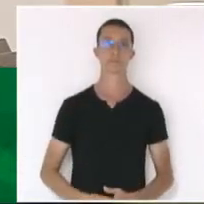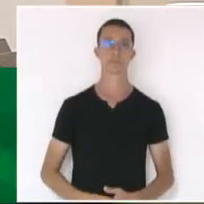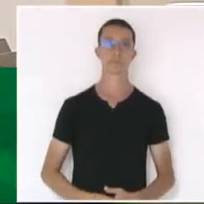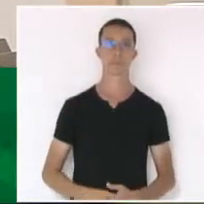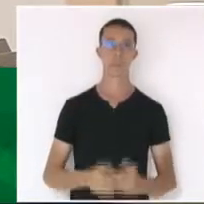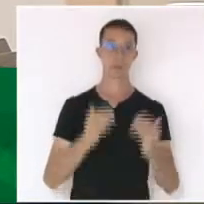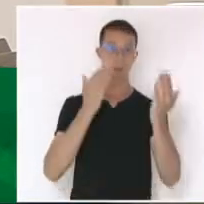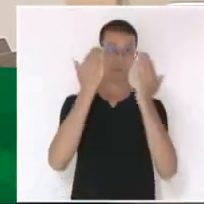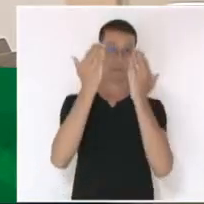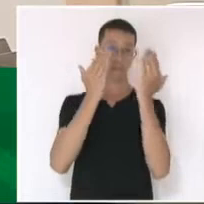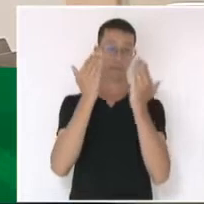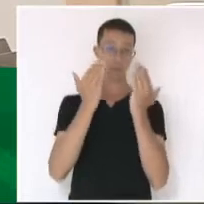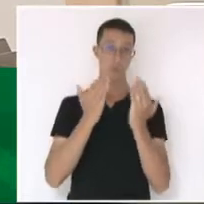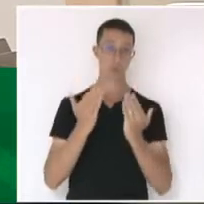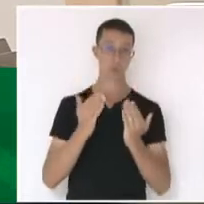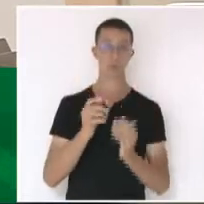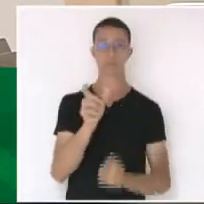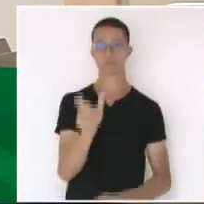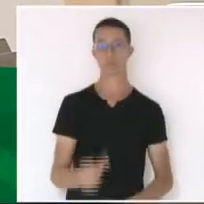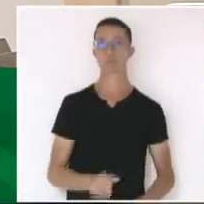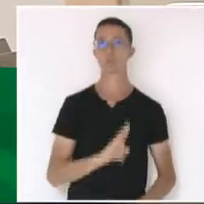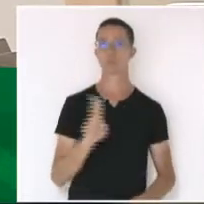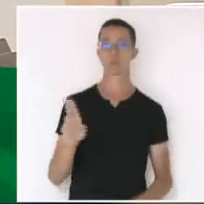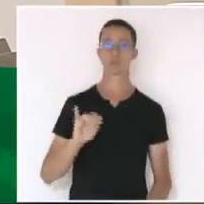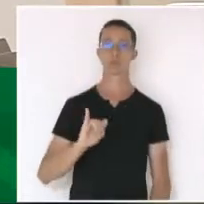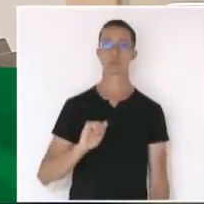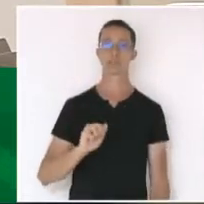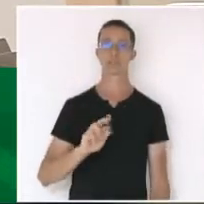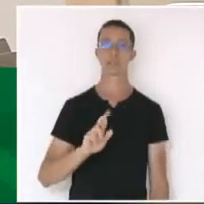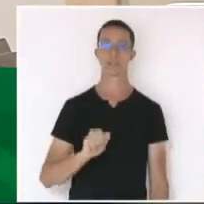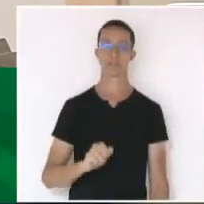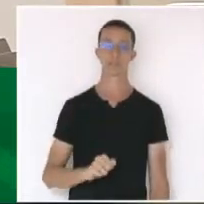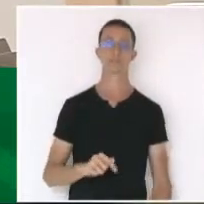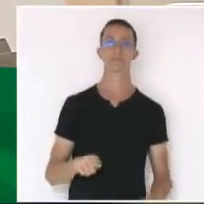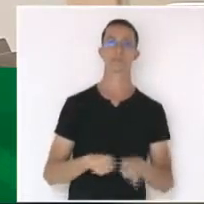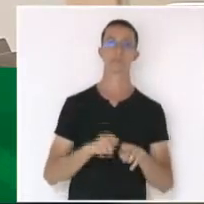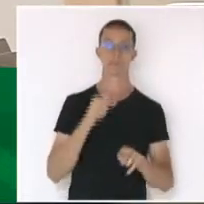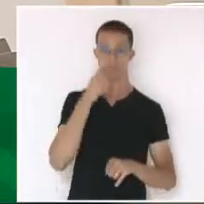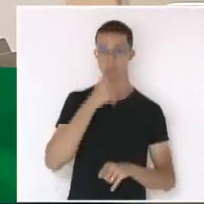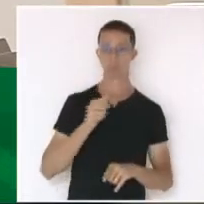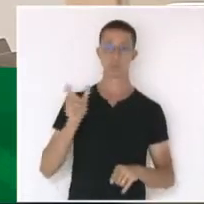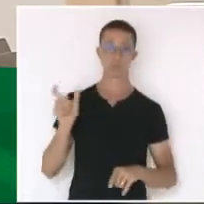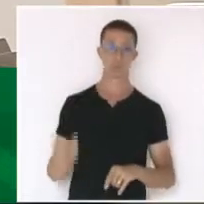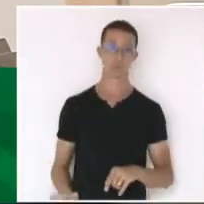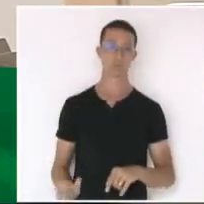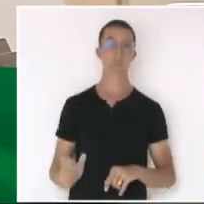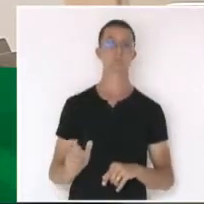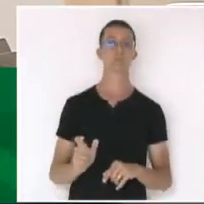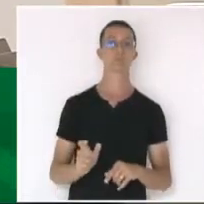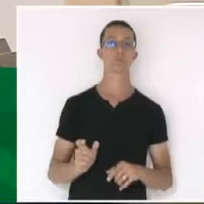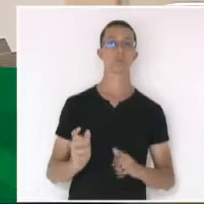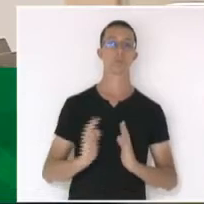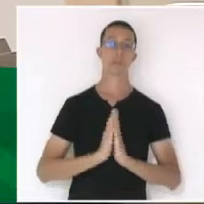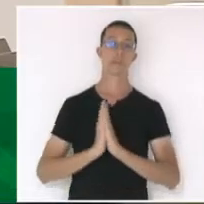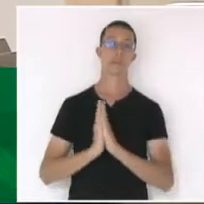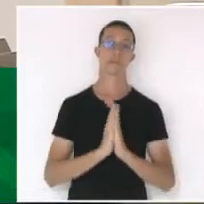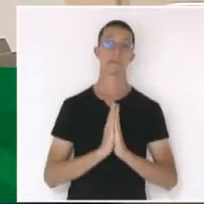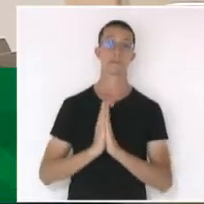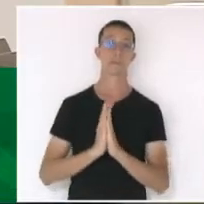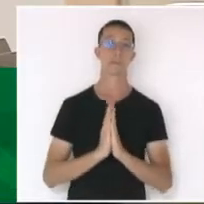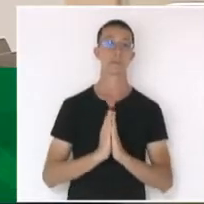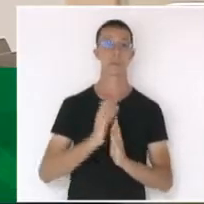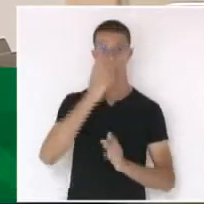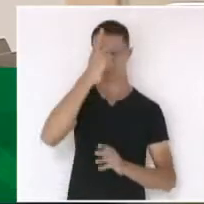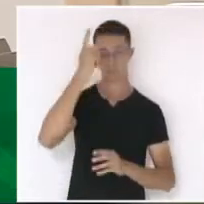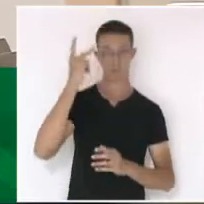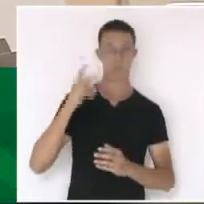psicóloga Yara Maria Moreira e senhora coordenadora arquidiocesana da pastoral da